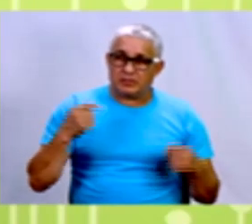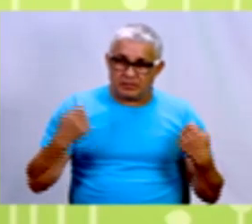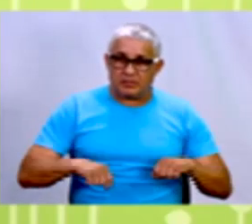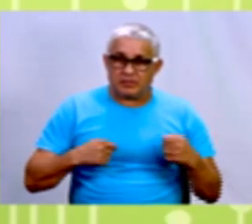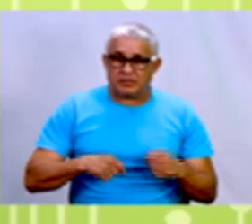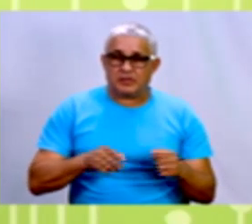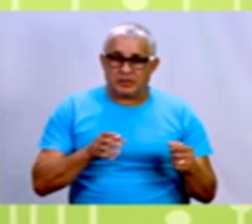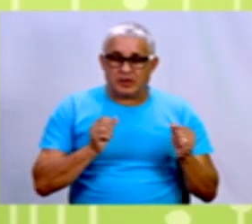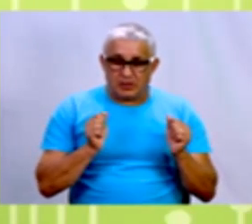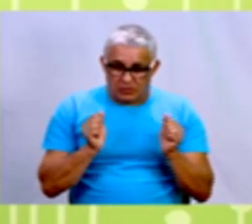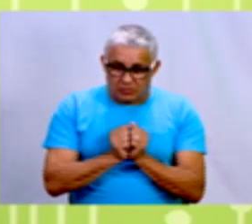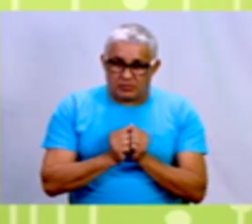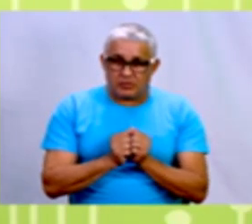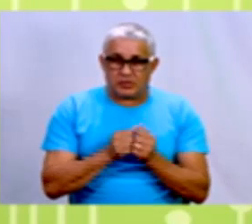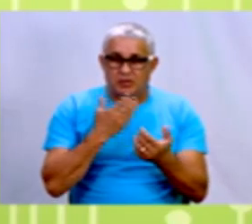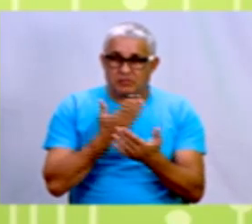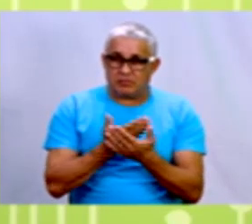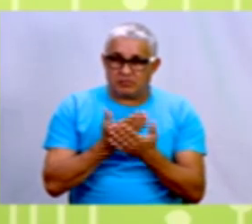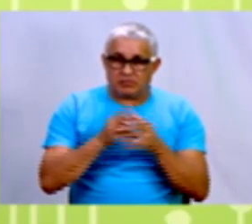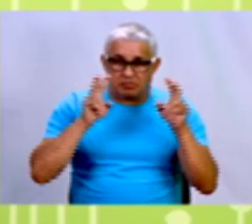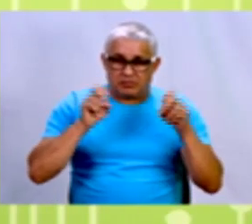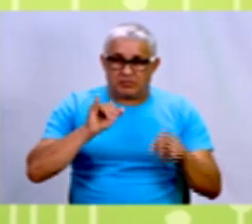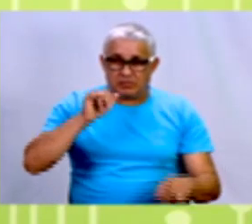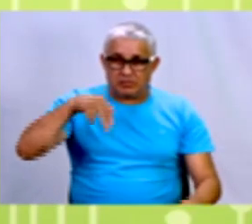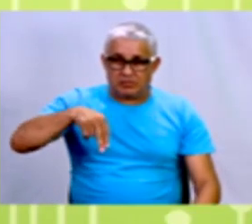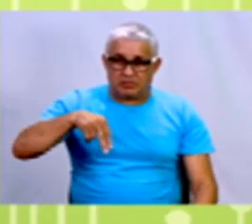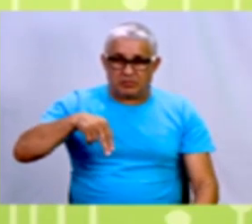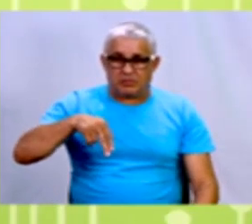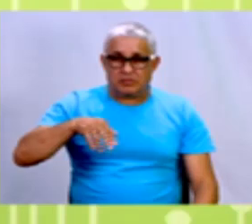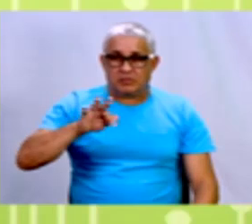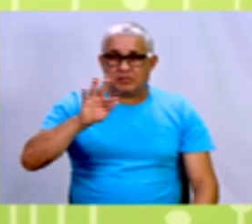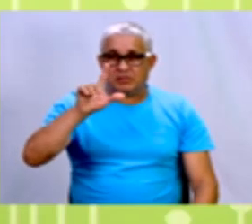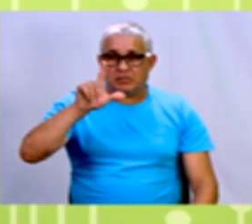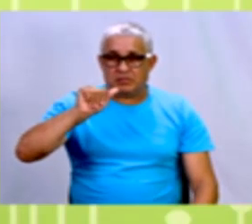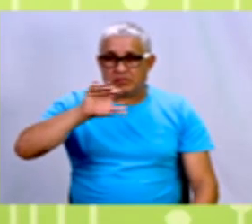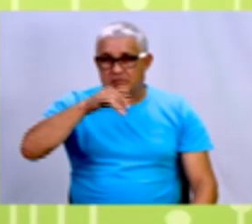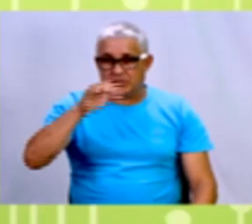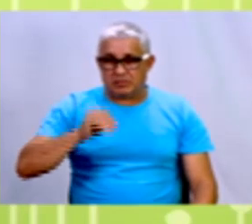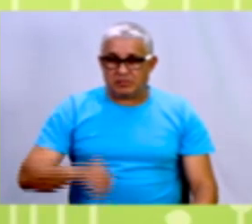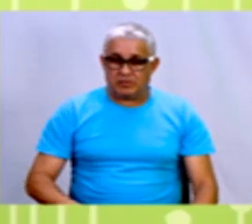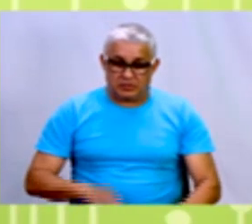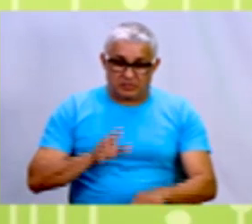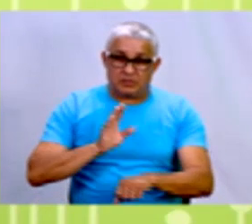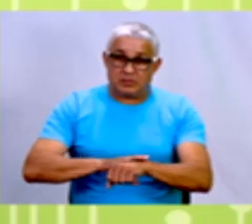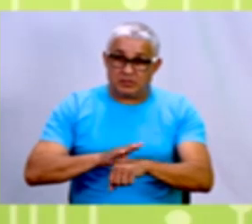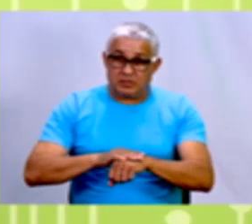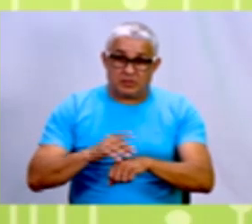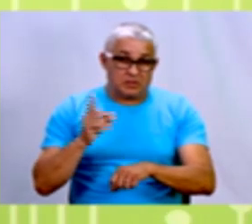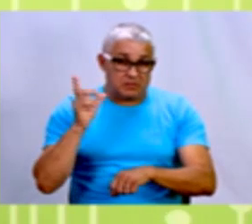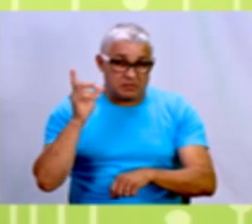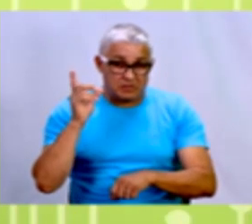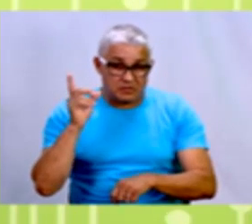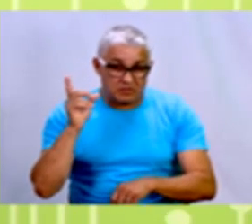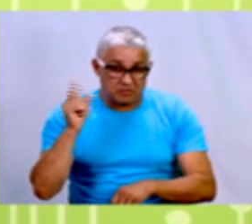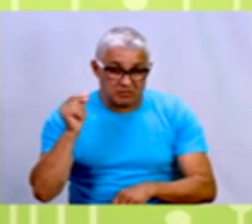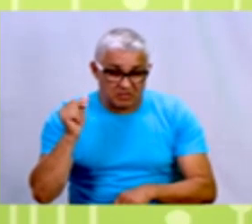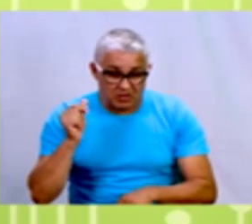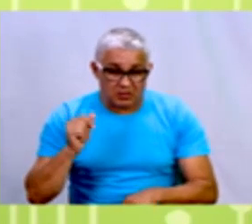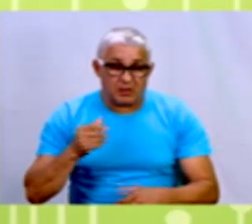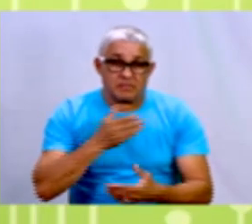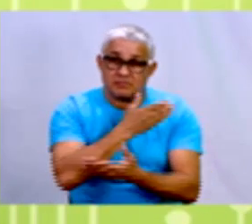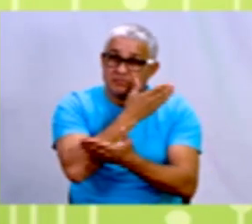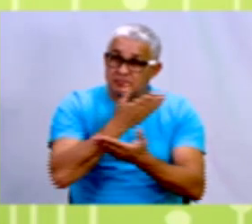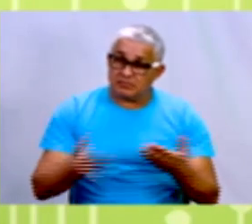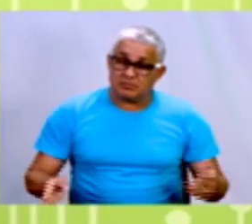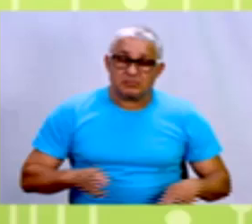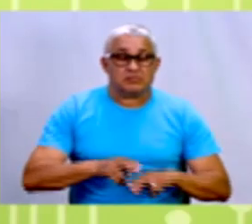vai ver depois na aula que a gente estiver falando sobre inflação. Mas o valor no tempo, ele perde, ele vai perdendo. Por isso